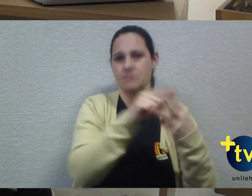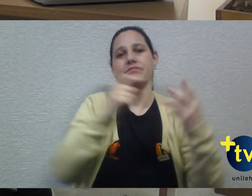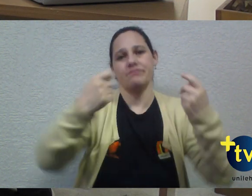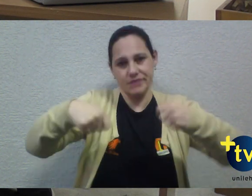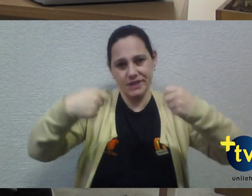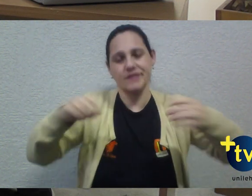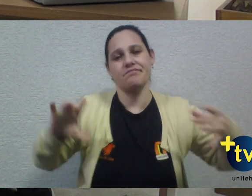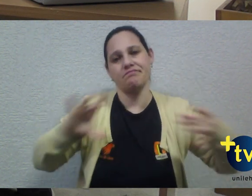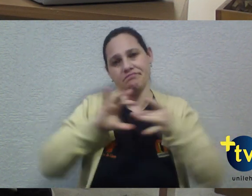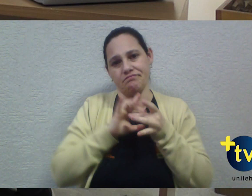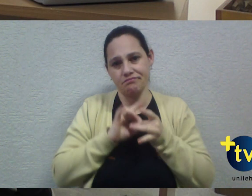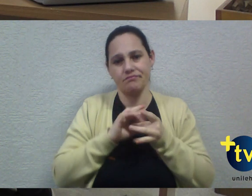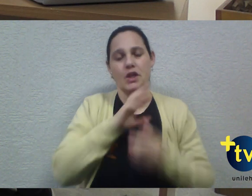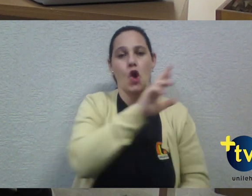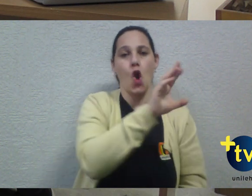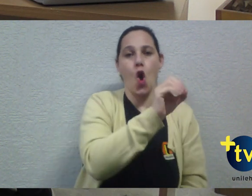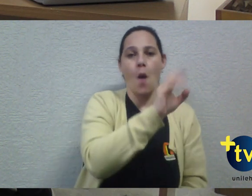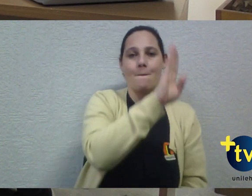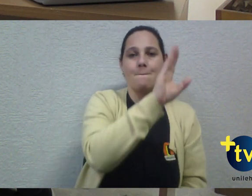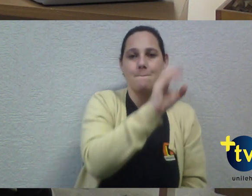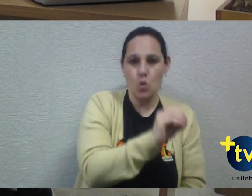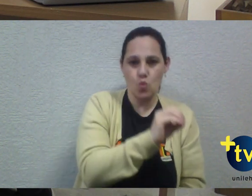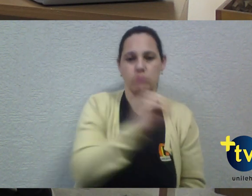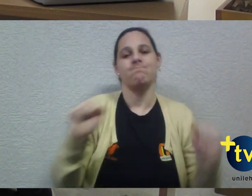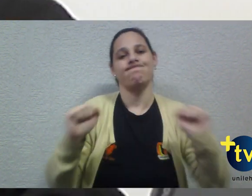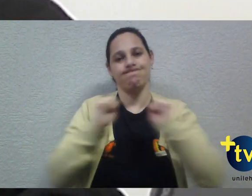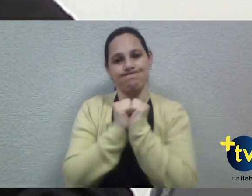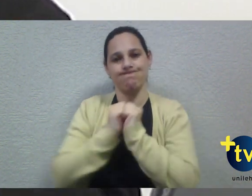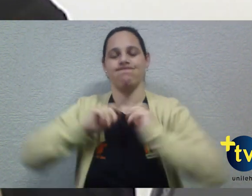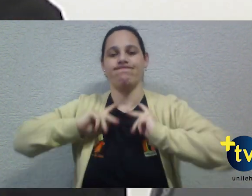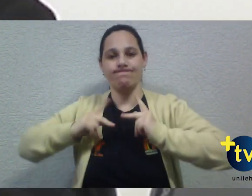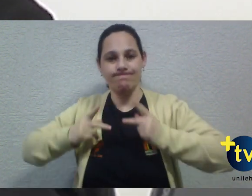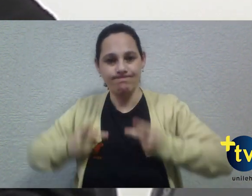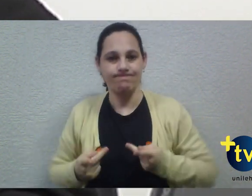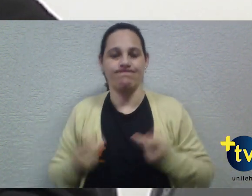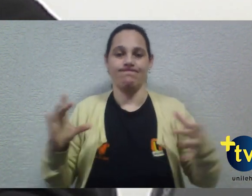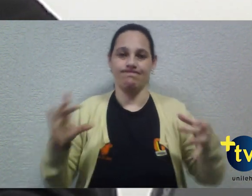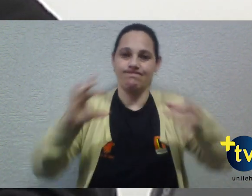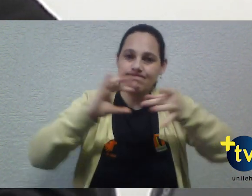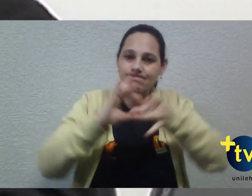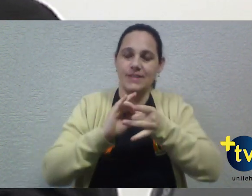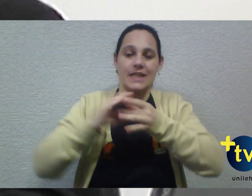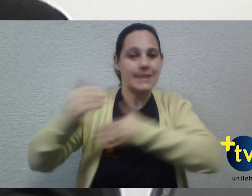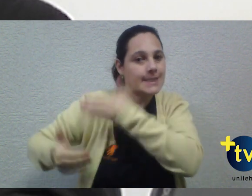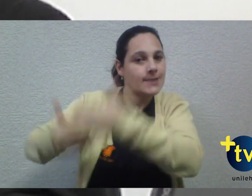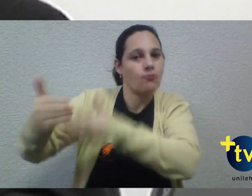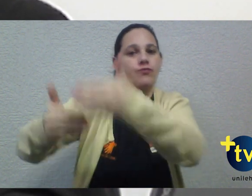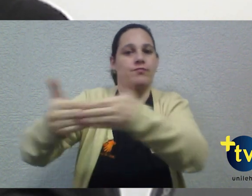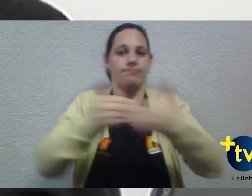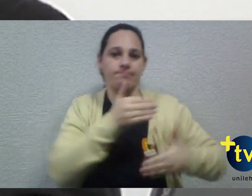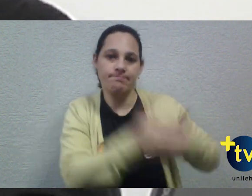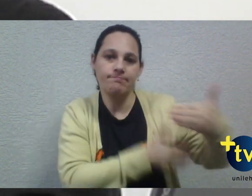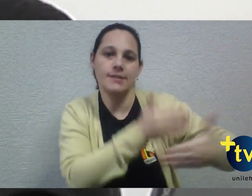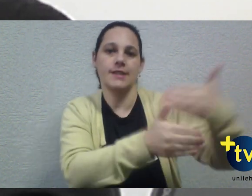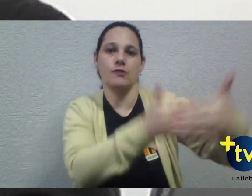inevitável, essa convivência, porém é possível proporcionar o equilíbrio do desenvolvimento humano e do desenvolvimento